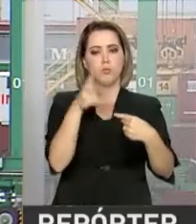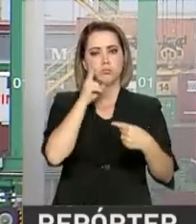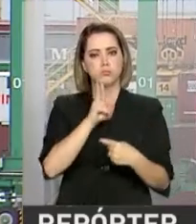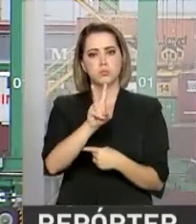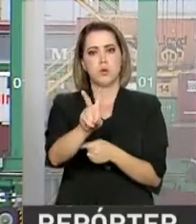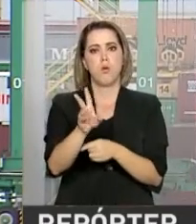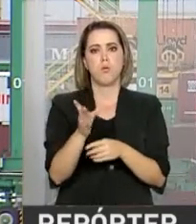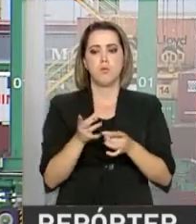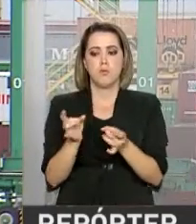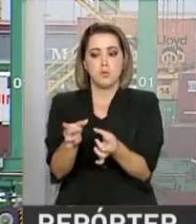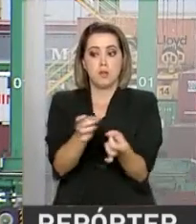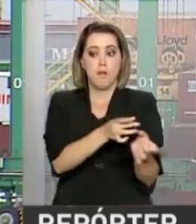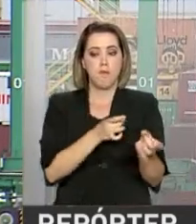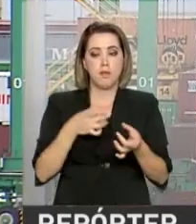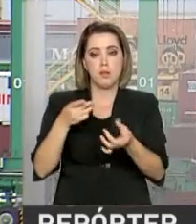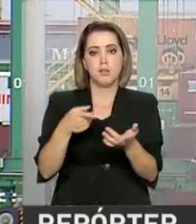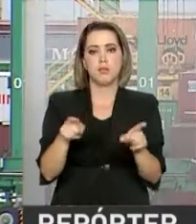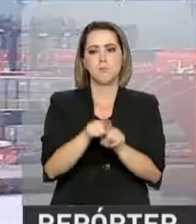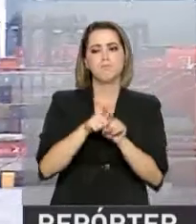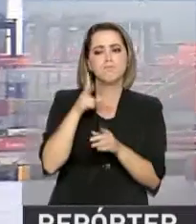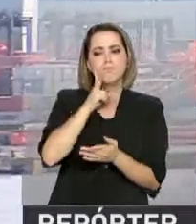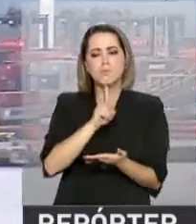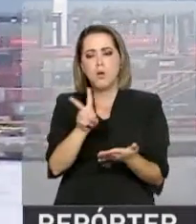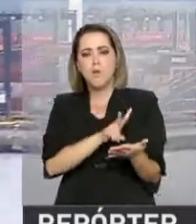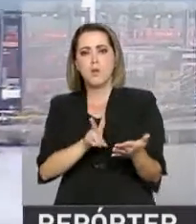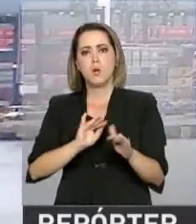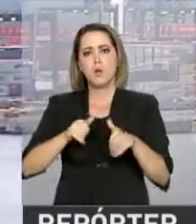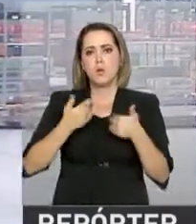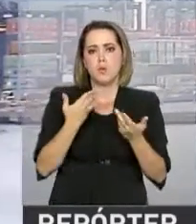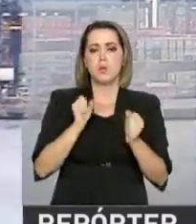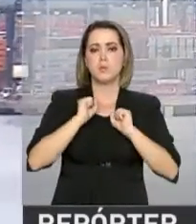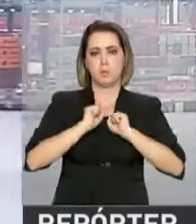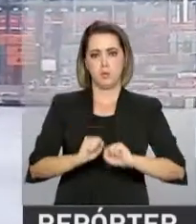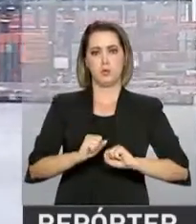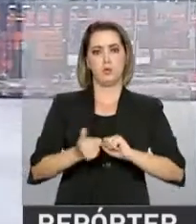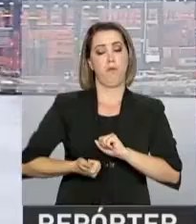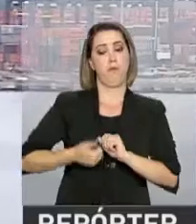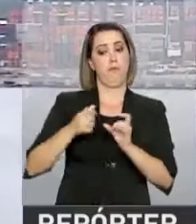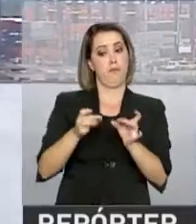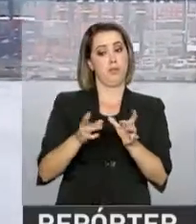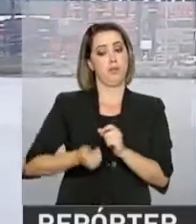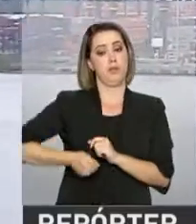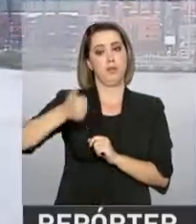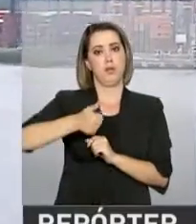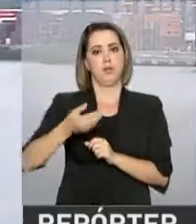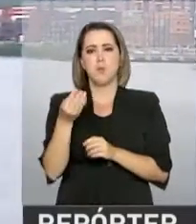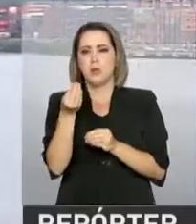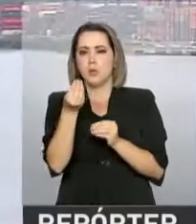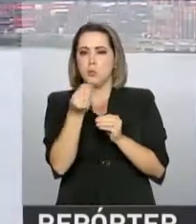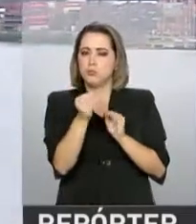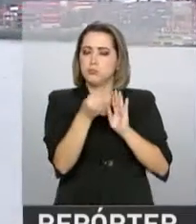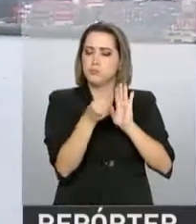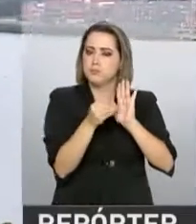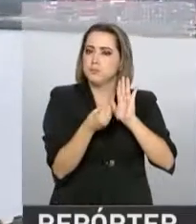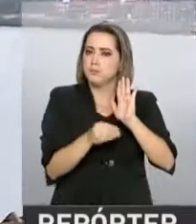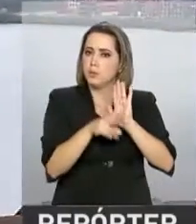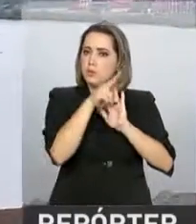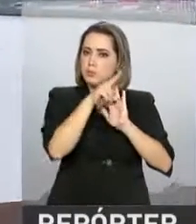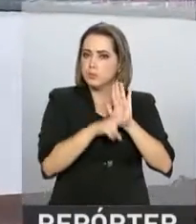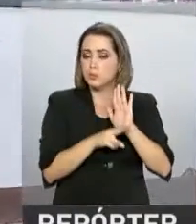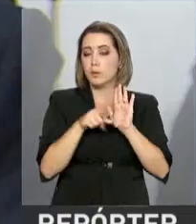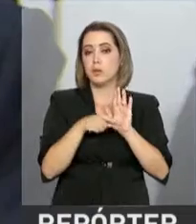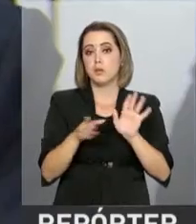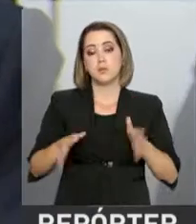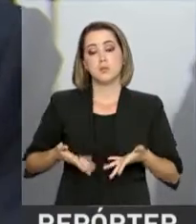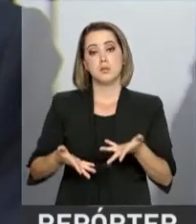dos mercados, na análise dos produtos com maior potencial de venda, na adequação dos processos e na promoção